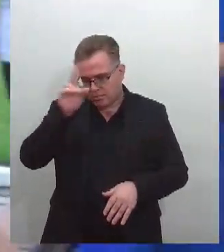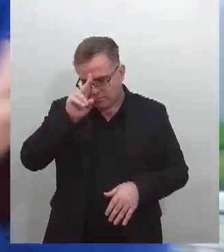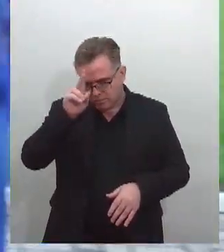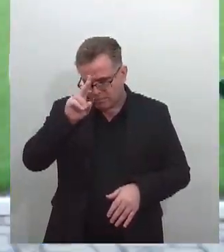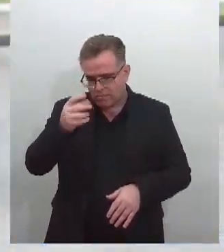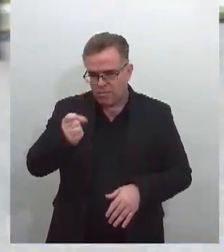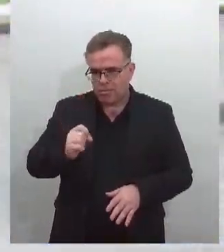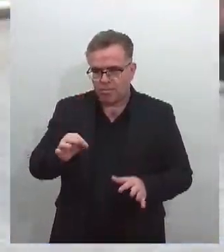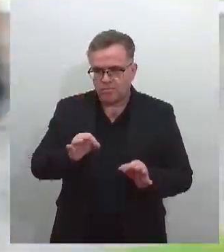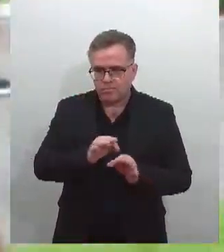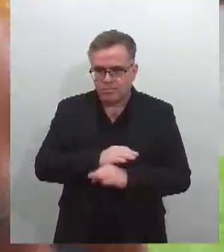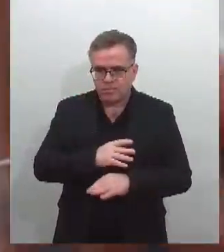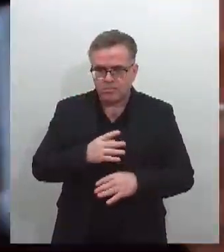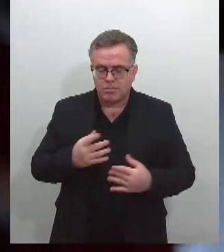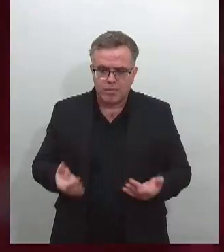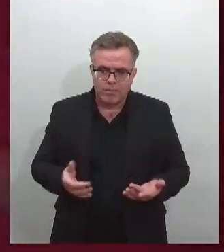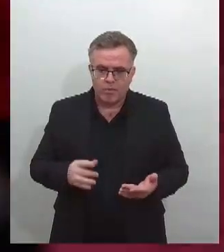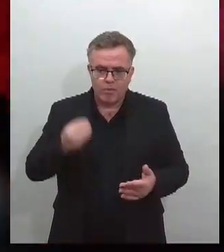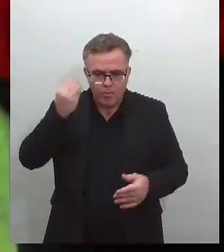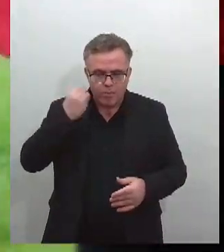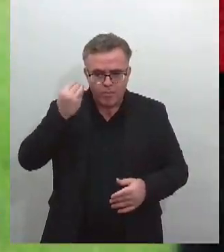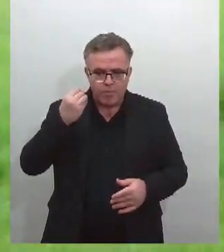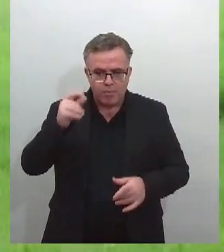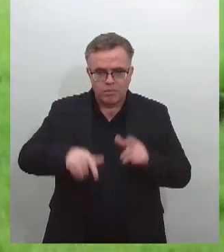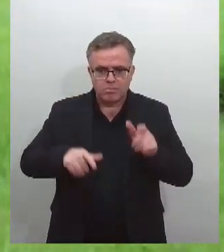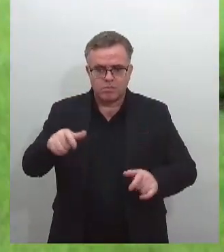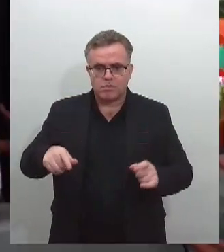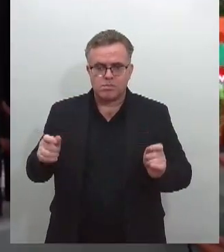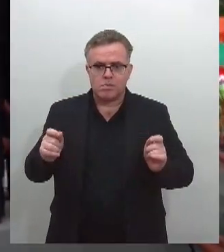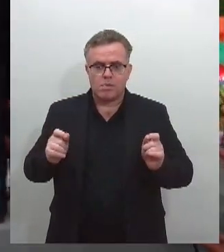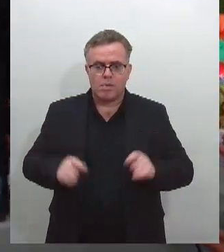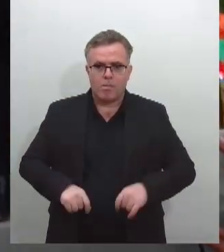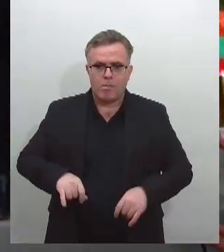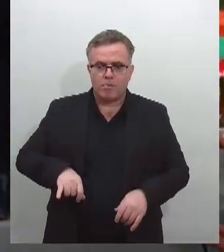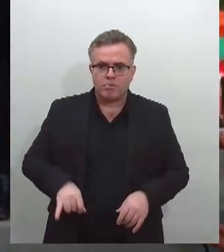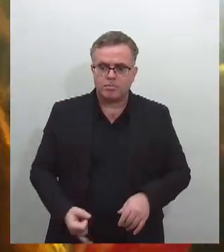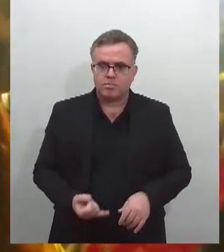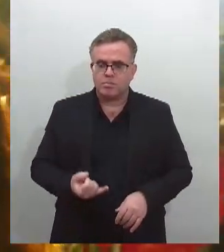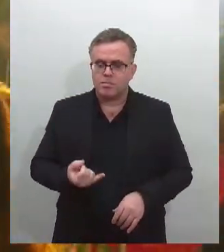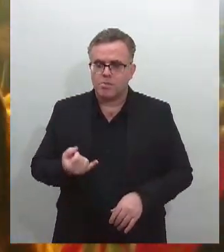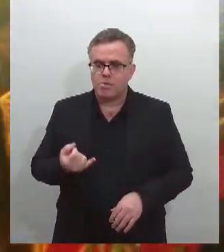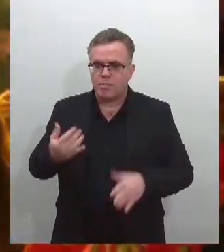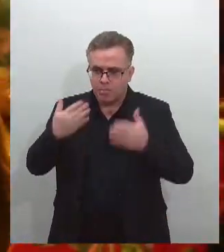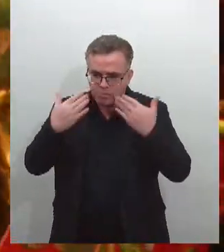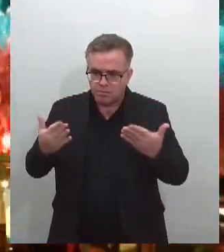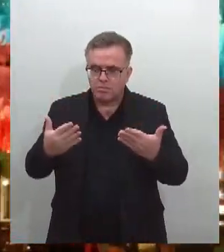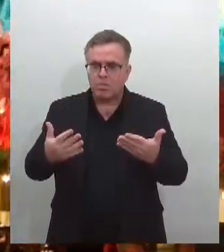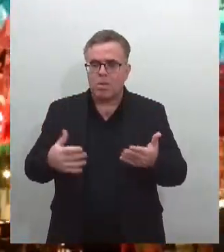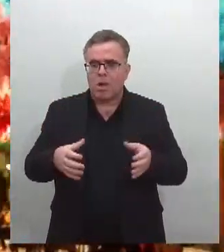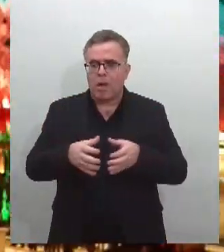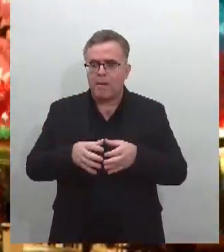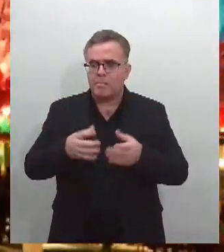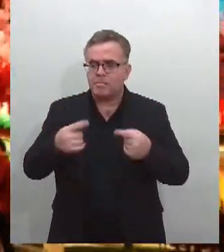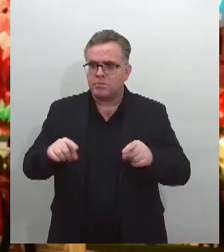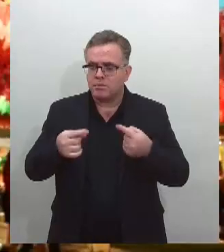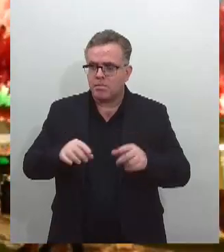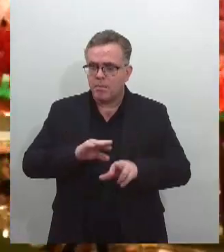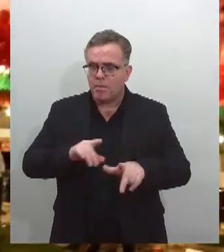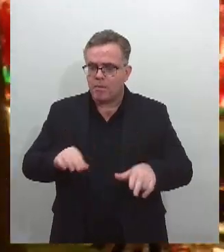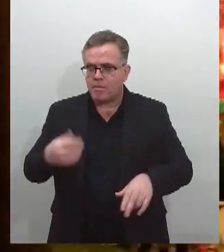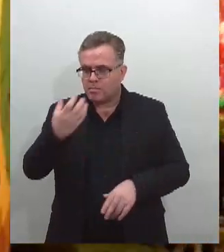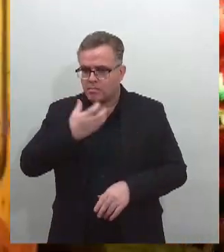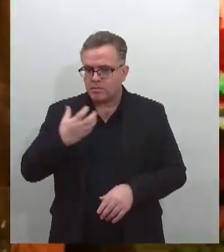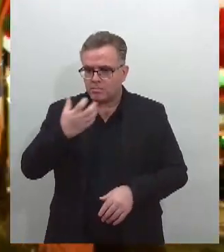enriqueceu a experiência dos participantes que puderam desfrutar de apresentações artísticas, shows musicais, comidas típicas e